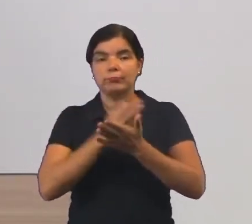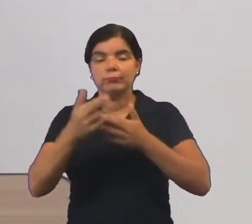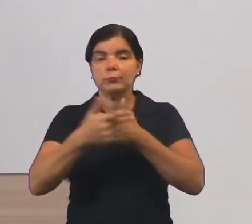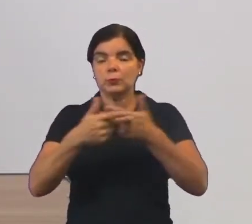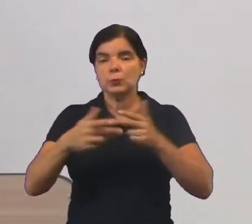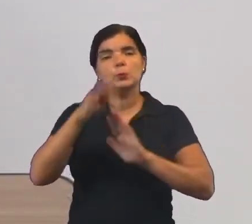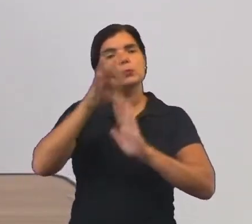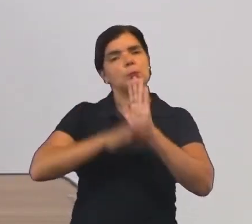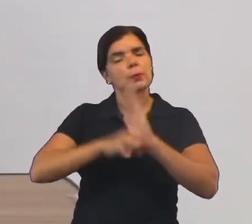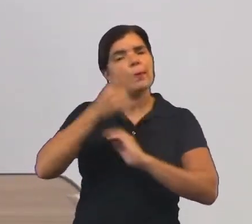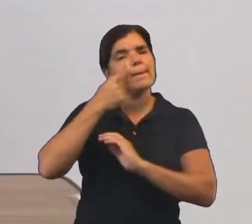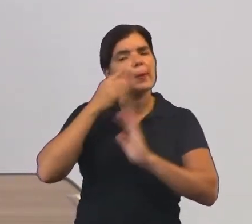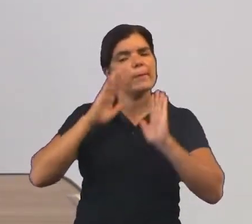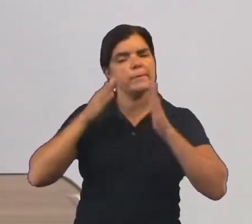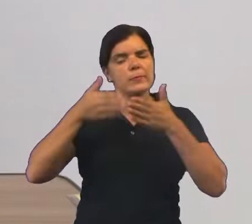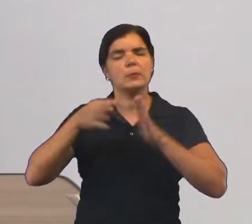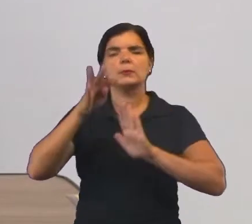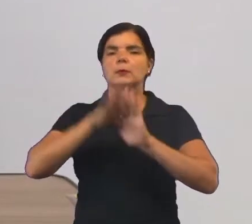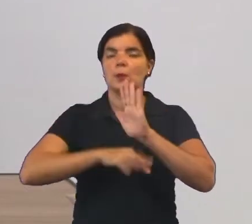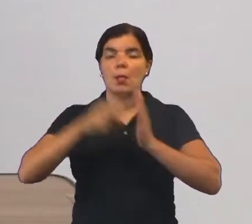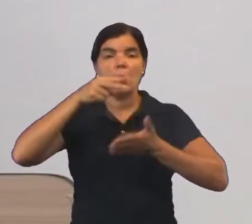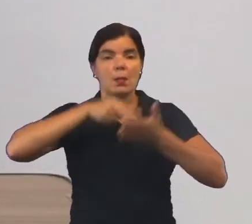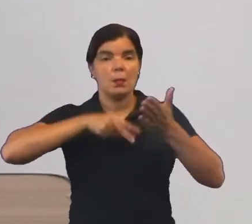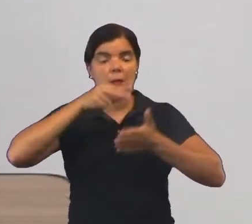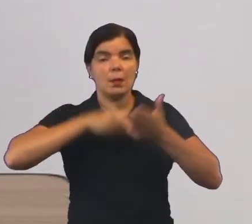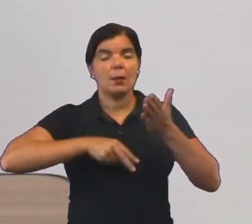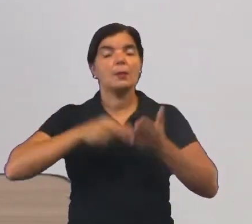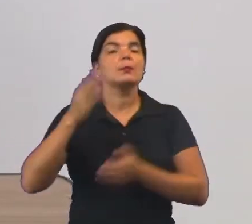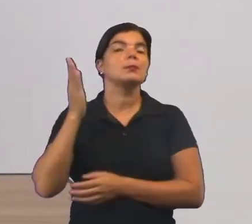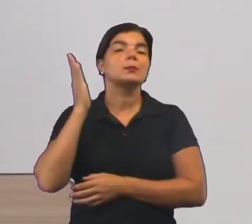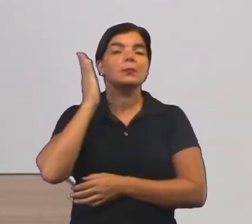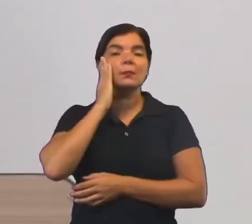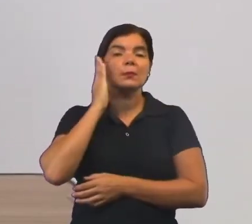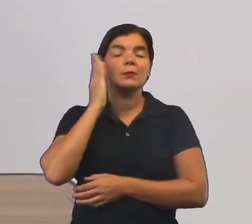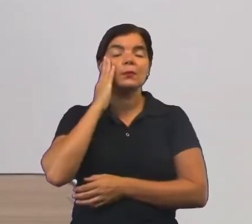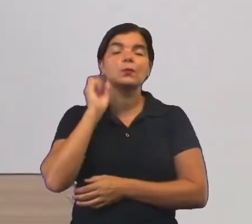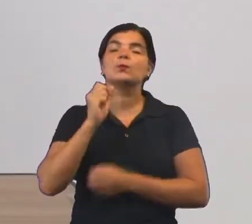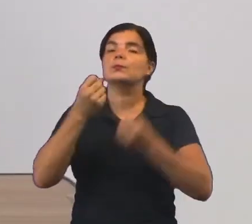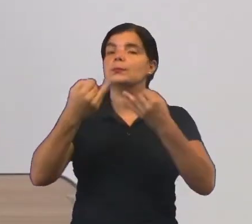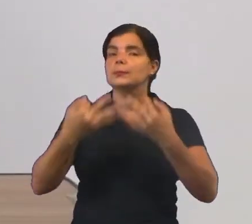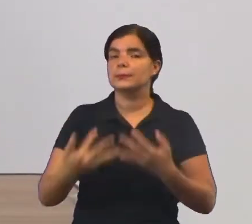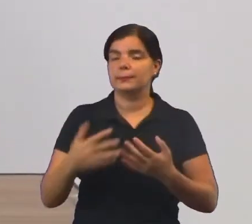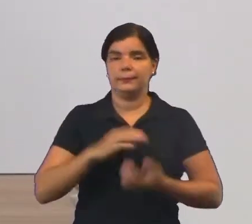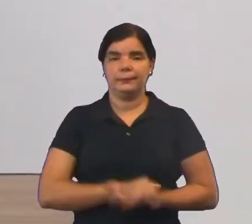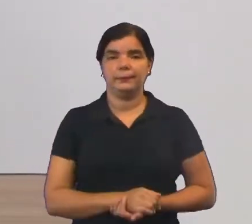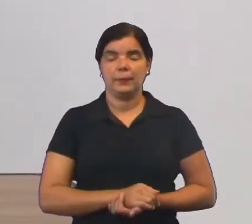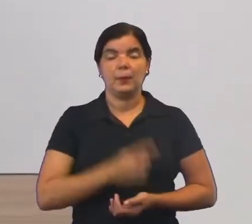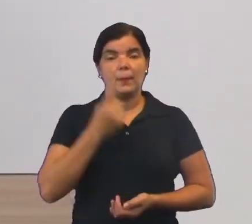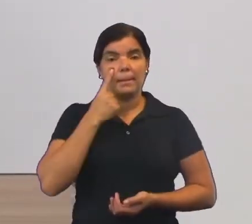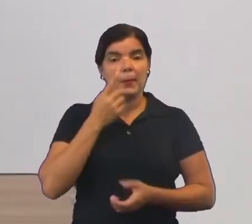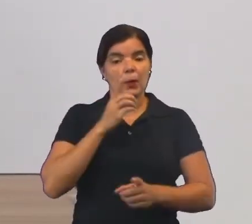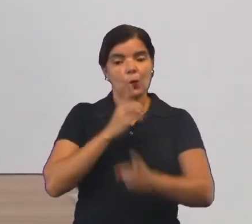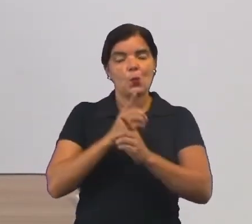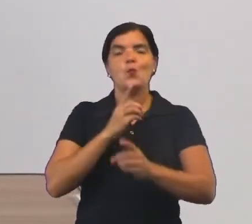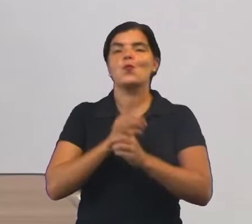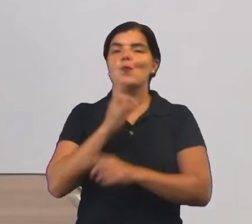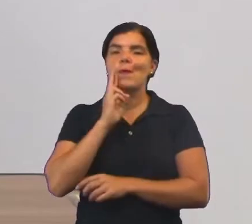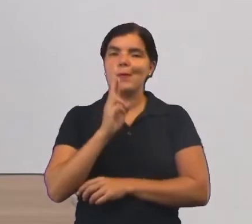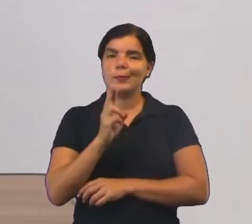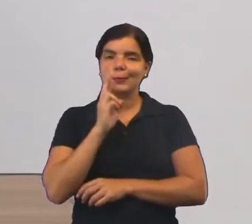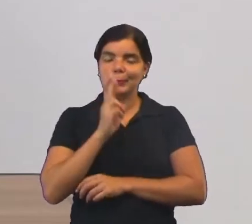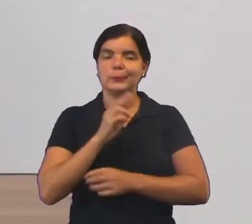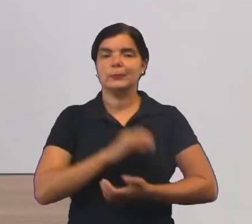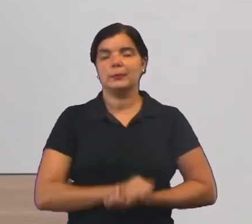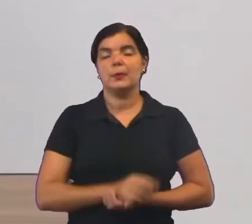texto, nós temos que voltar no texto, ler o texto, tentar entender o que que esse texto está falando, para a gente encontrar a nossa